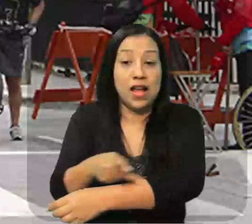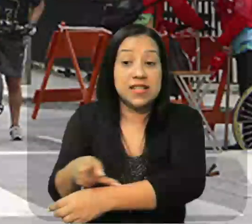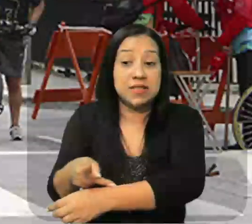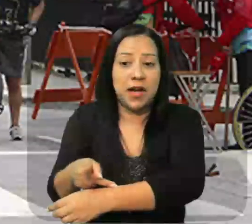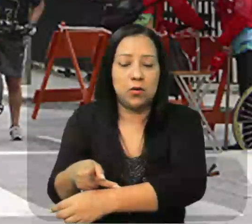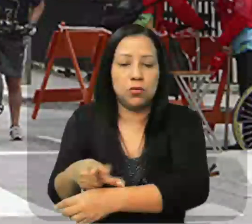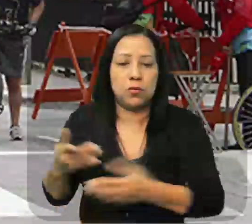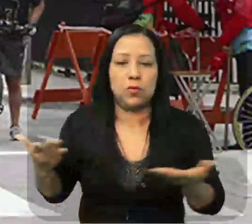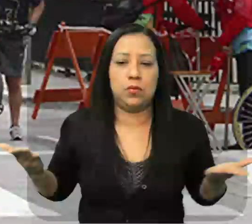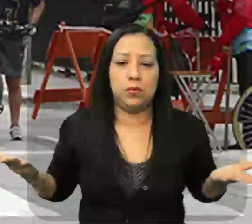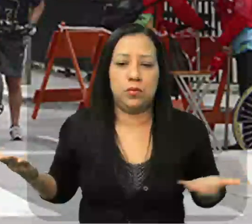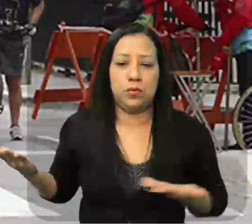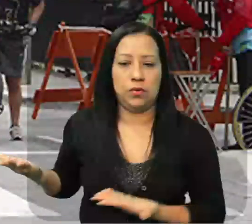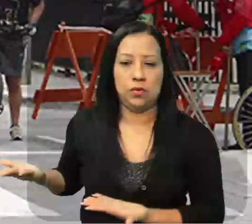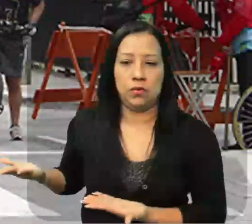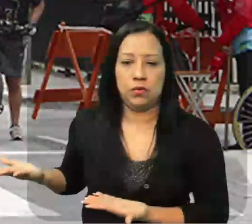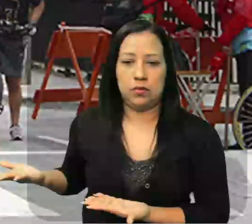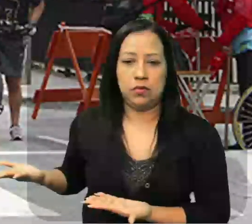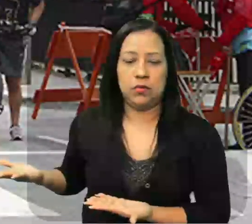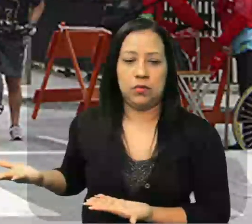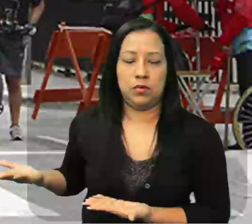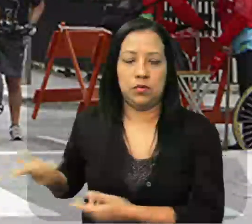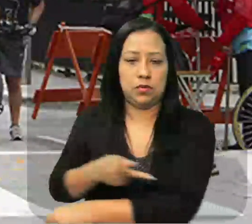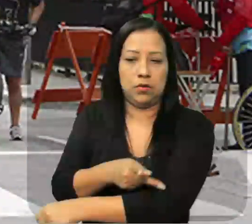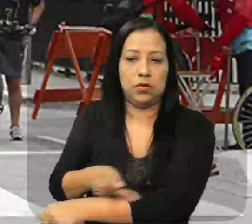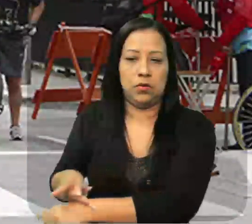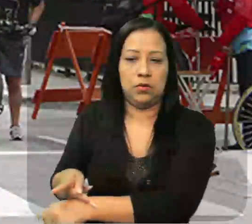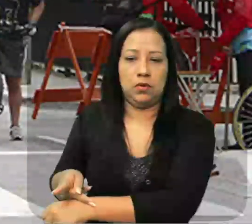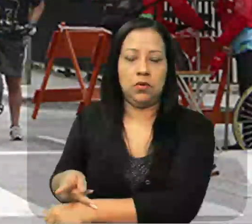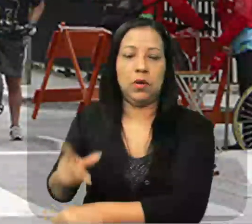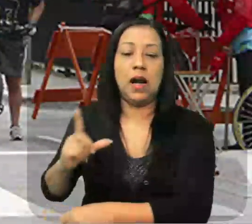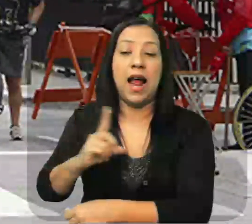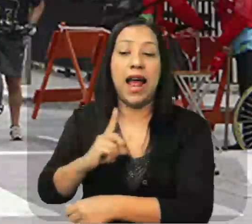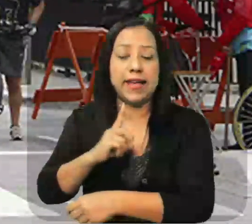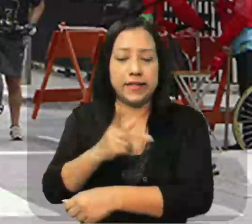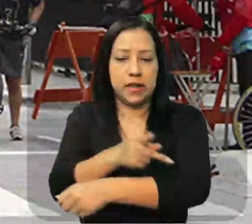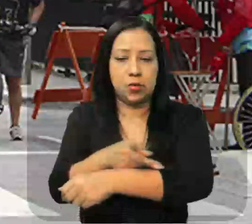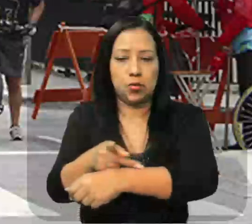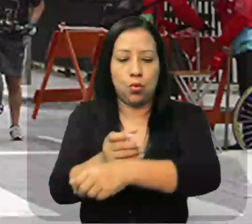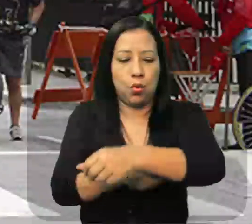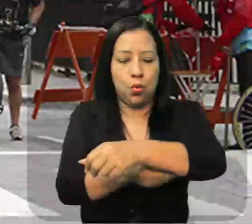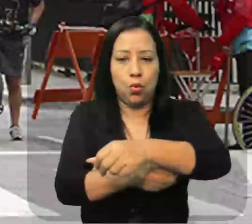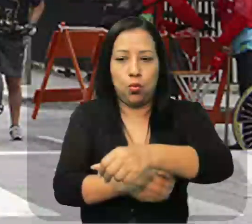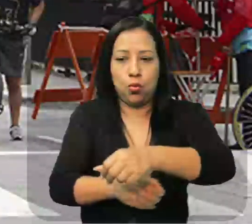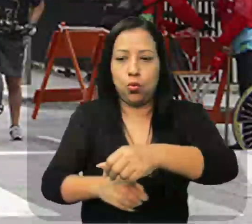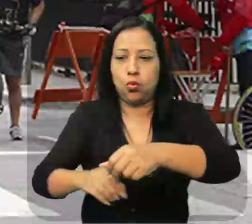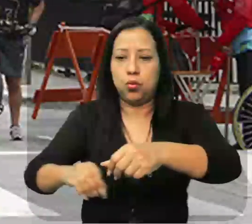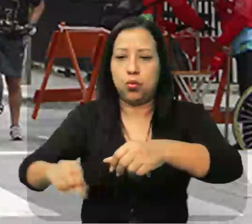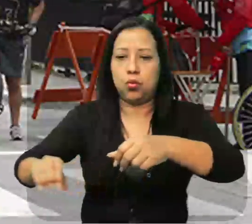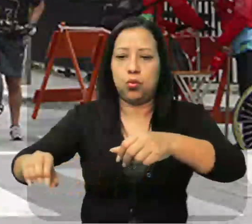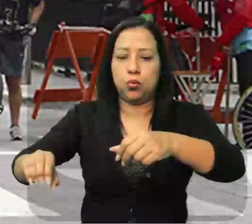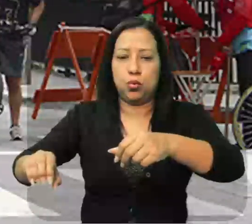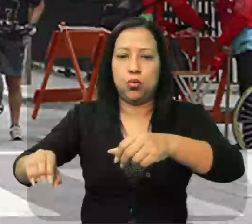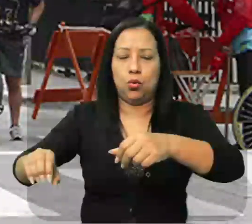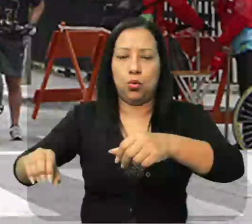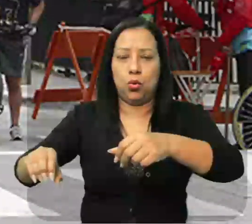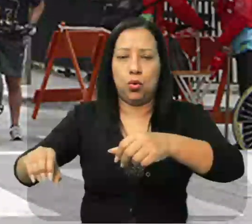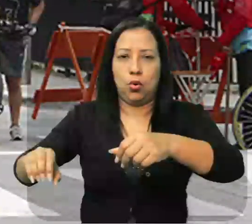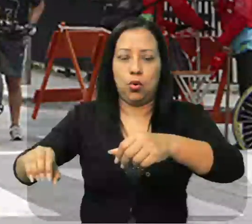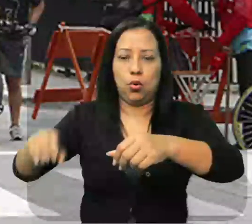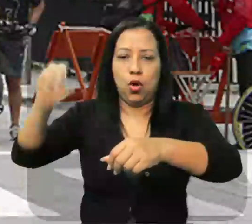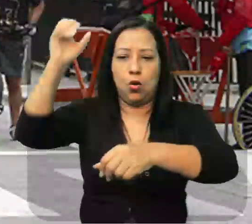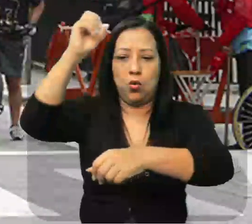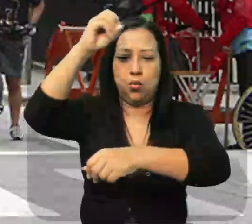O solo está coberto por essa camada asfáltica. Aí tem a rede de